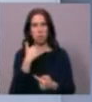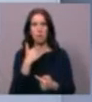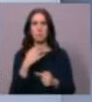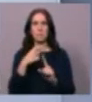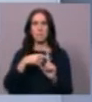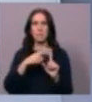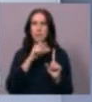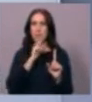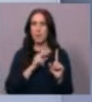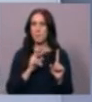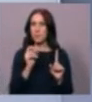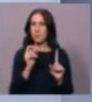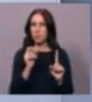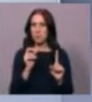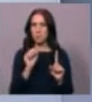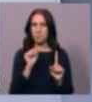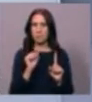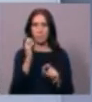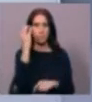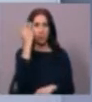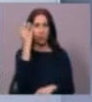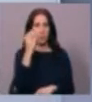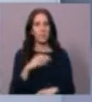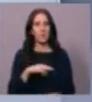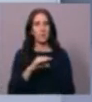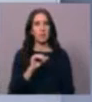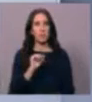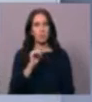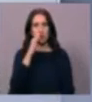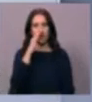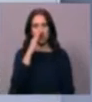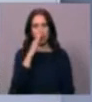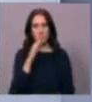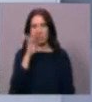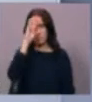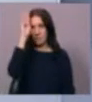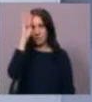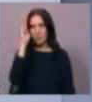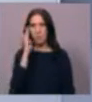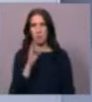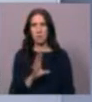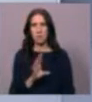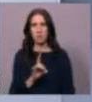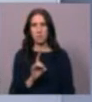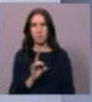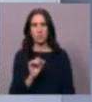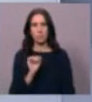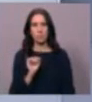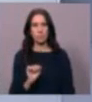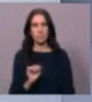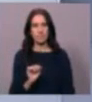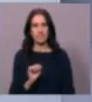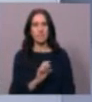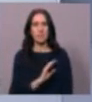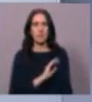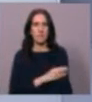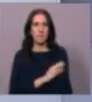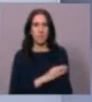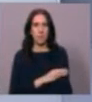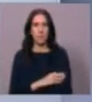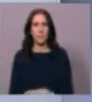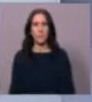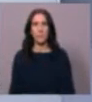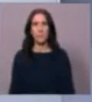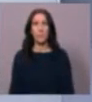aos 13 graus para o Porto, 10 para Viana do Castelo e Braga e 16 para Aveiro, isto